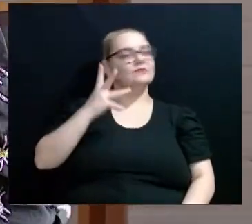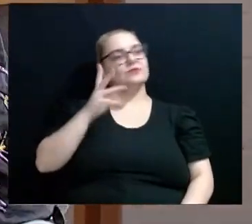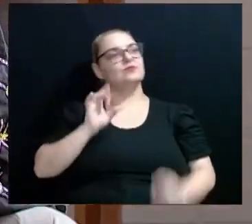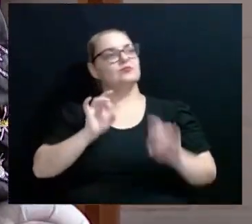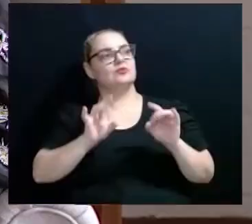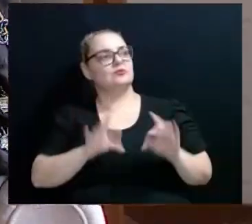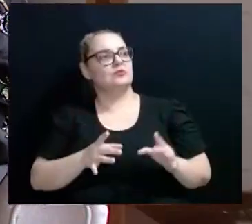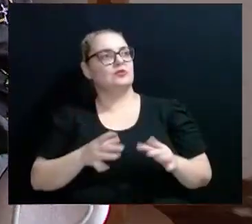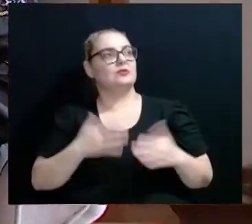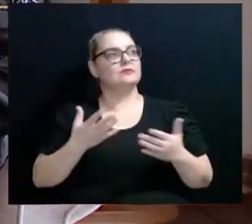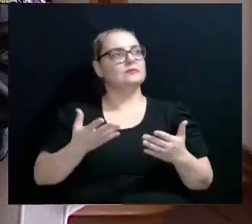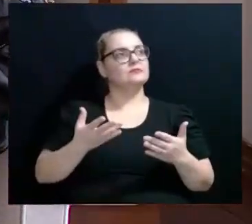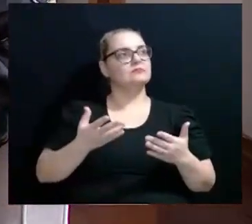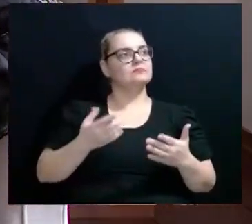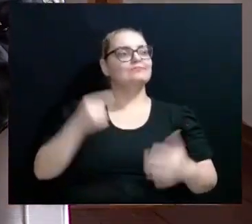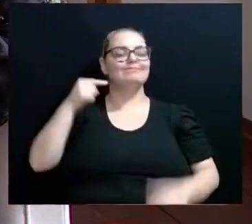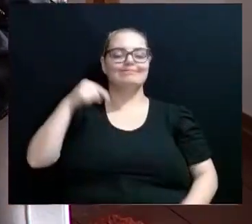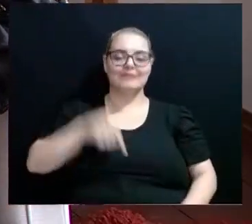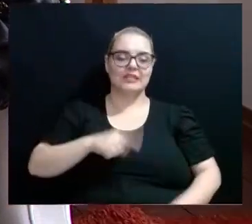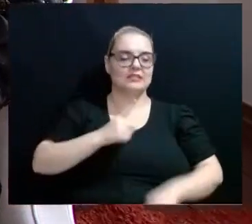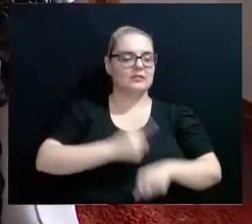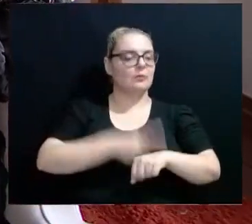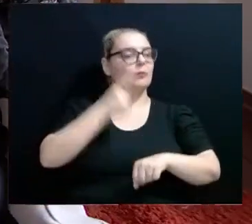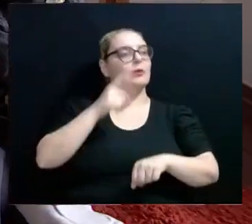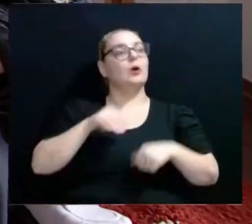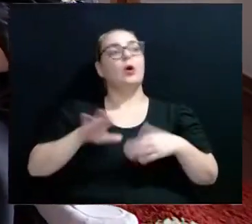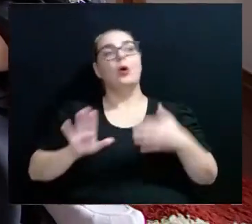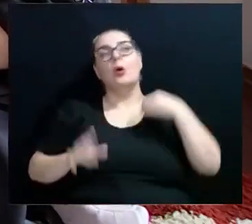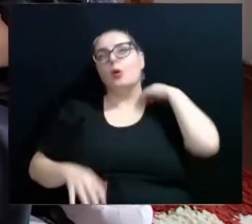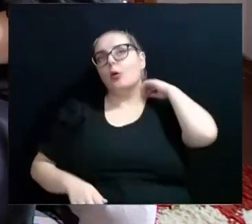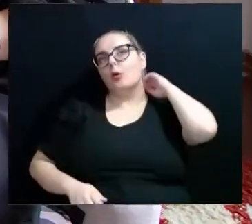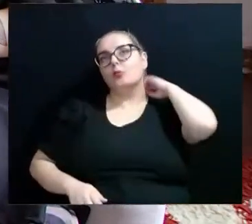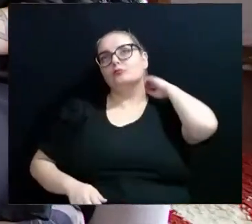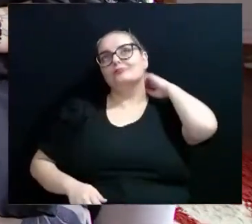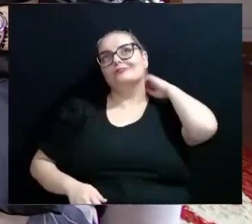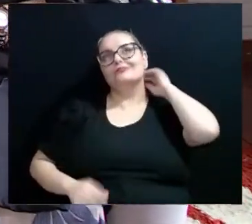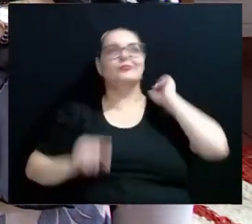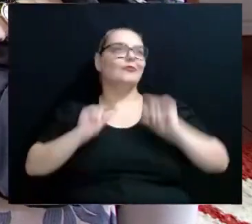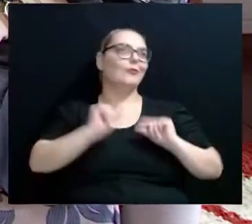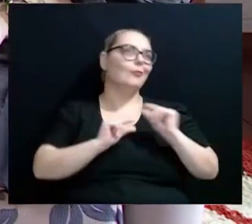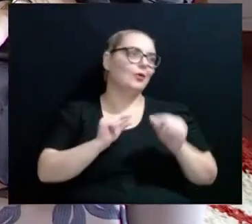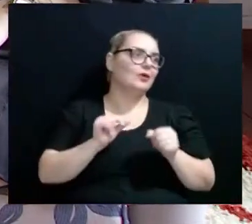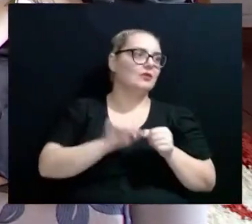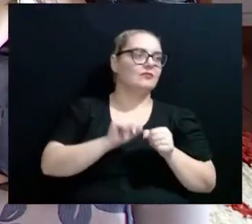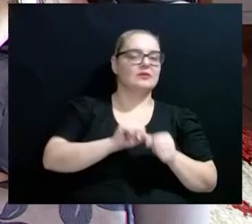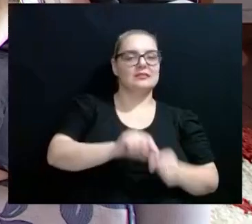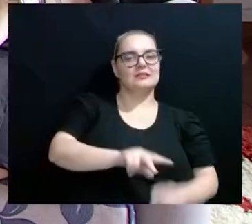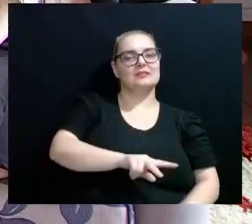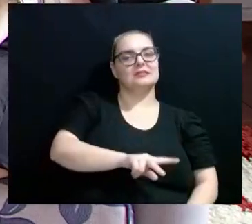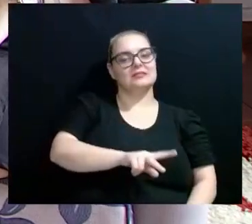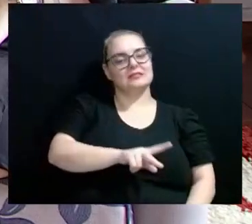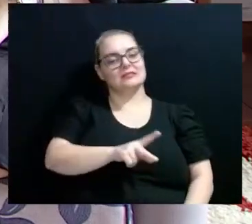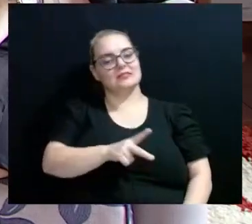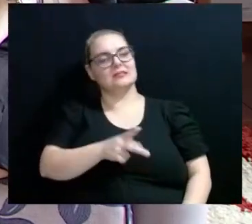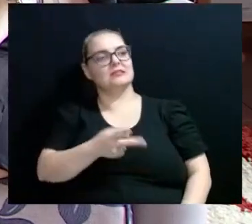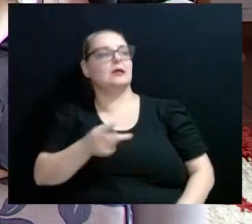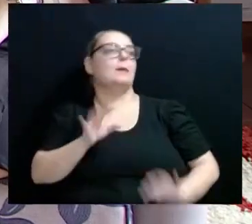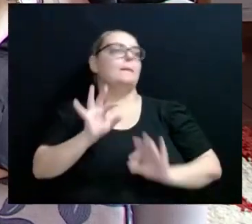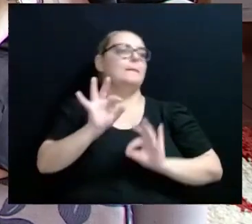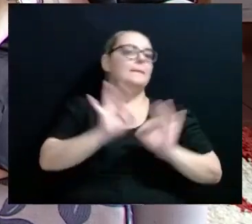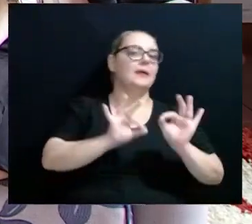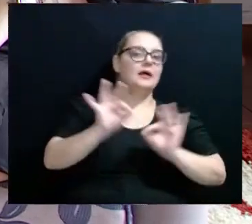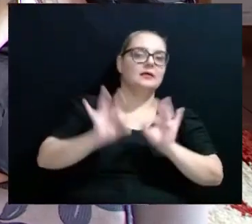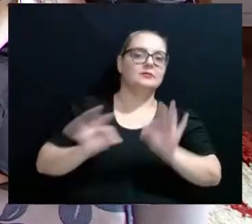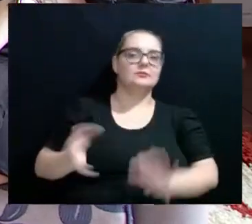um acontecimento específico que você falou, essa é a hora, ou você foi aos poucos fazendo essa